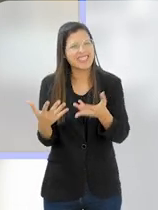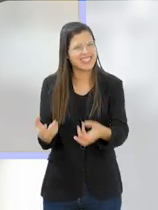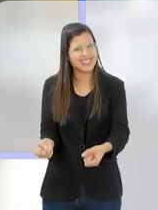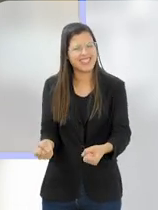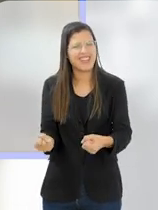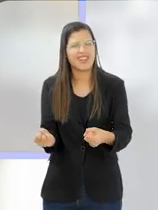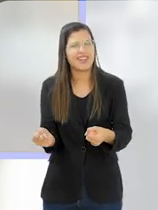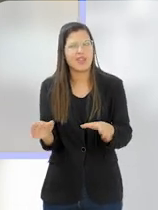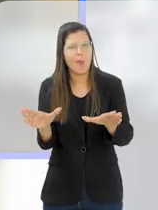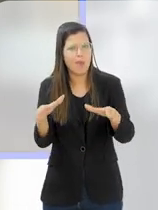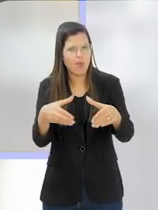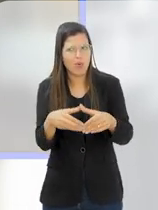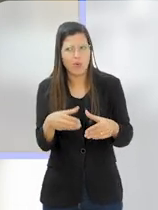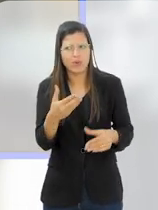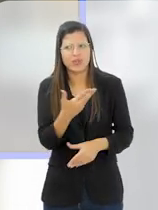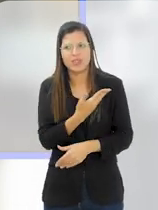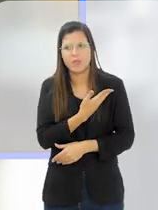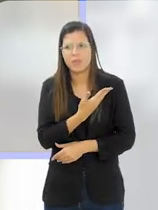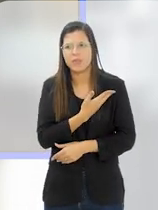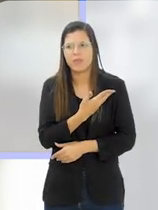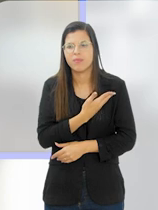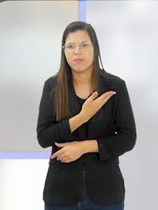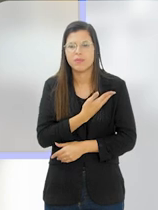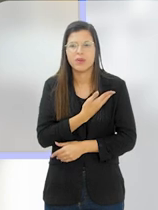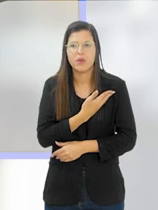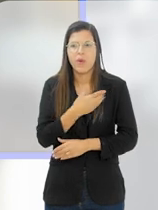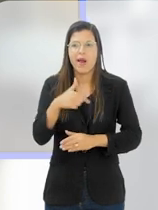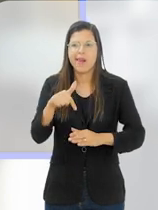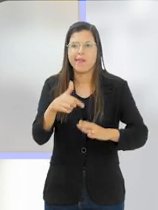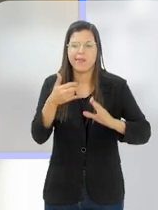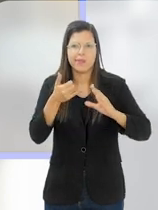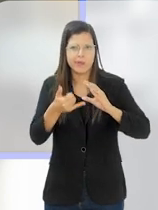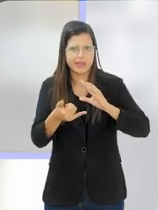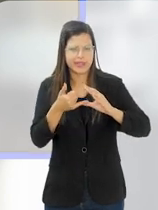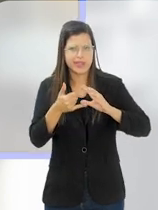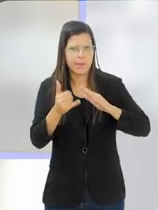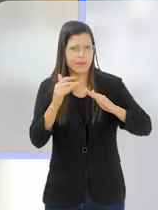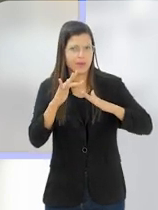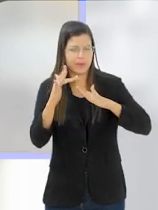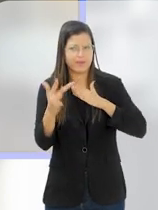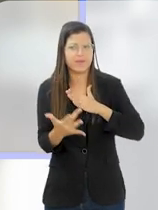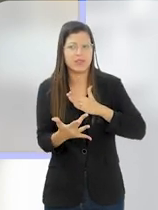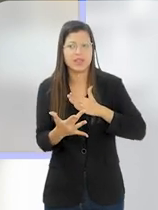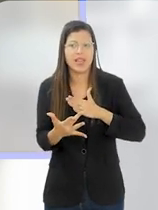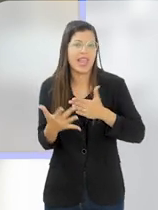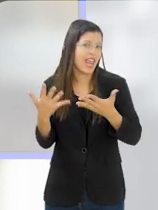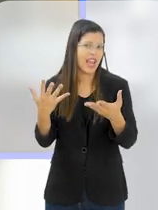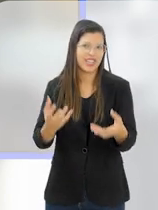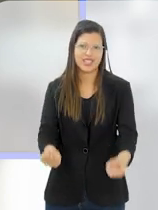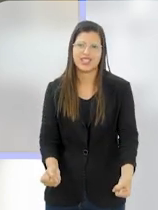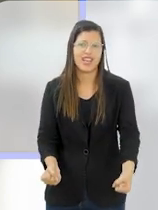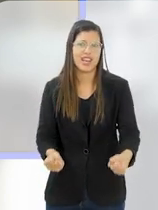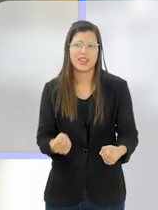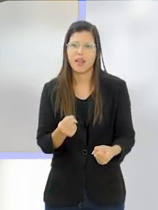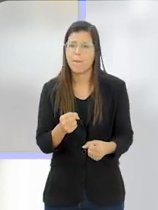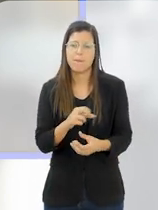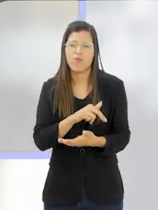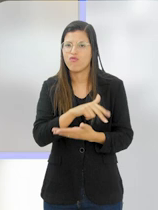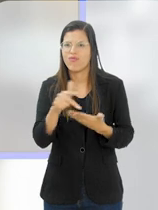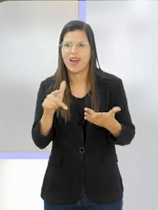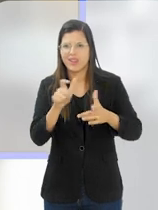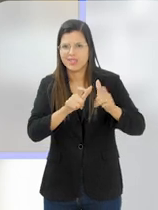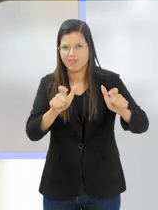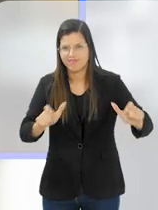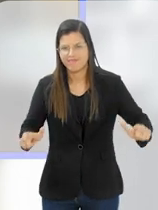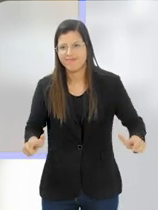um grupo de amigos, né? E ali no WhatsApp e na rede social. Ela é aceita por dezenas de